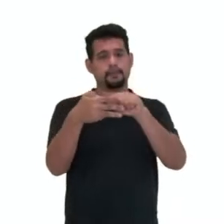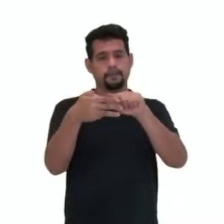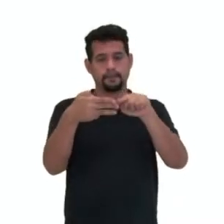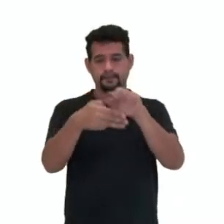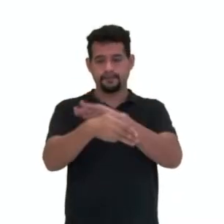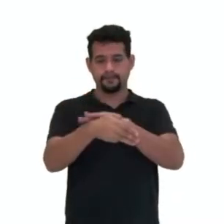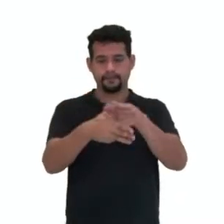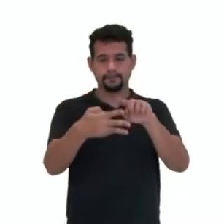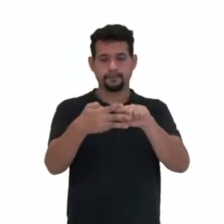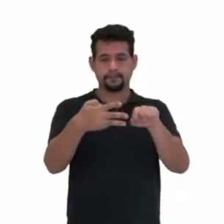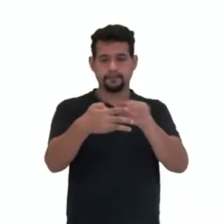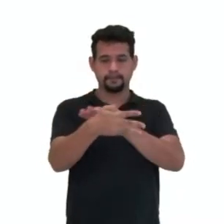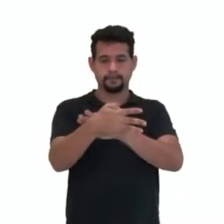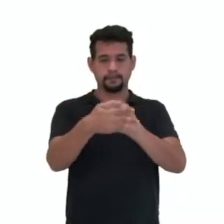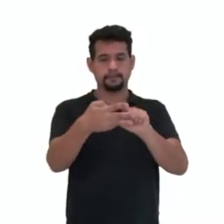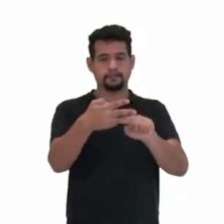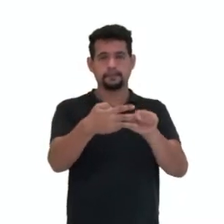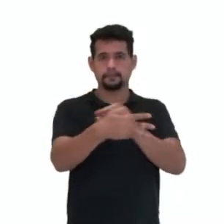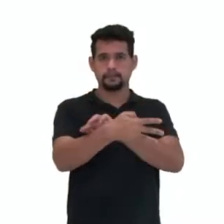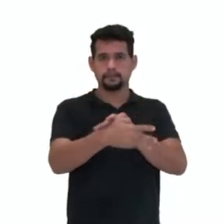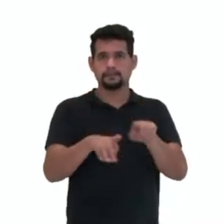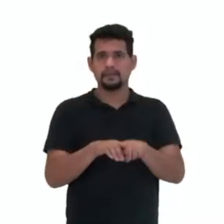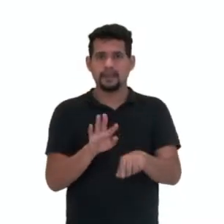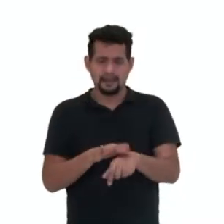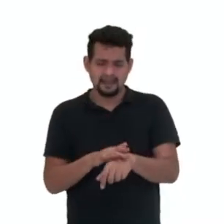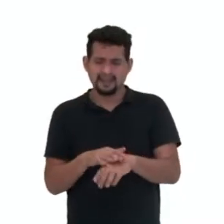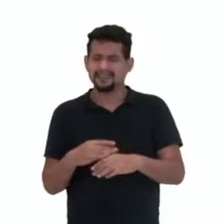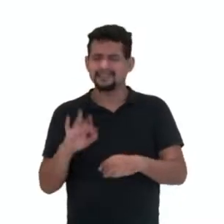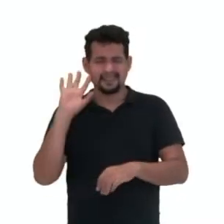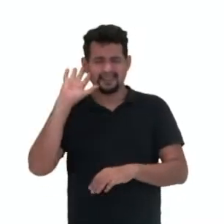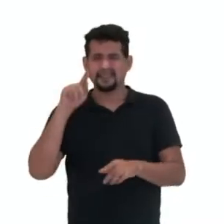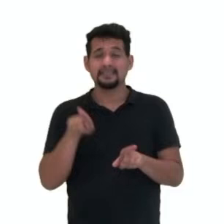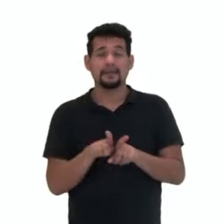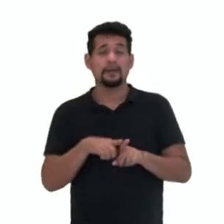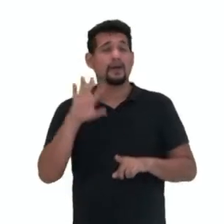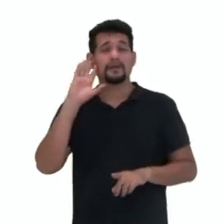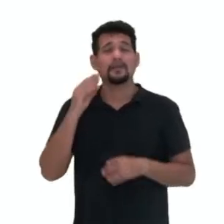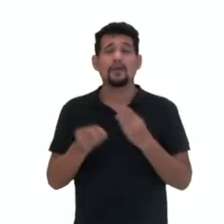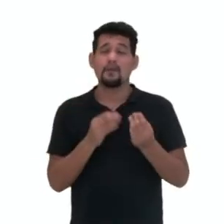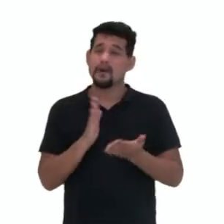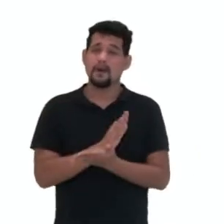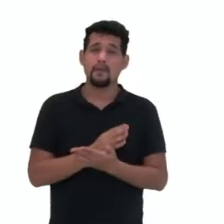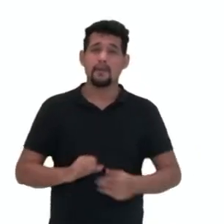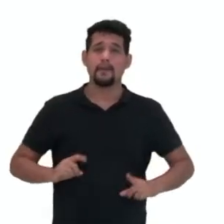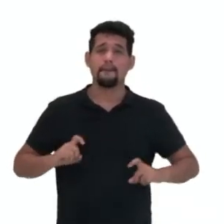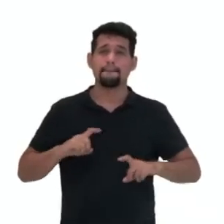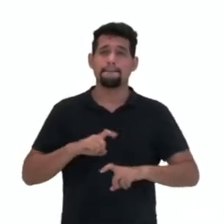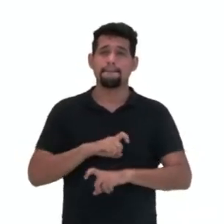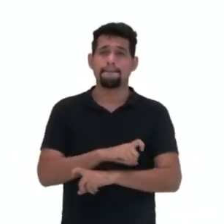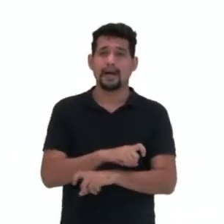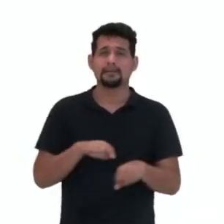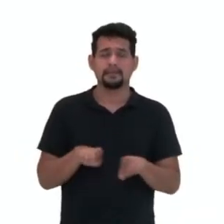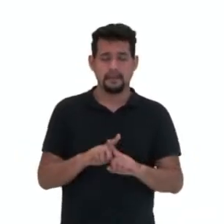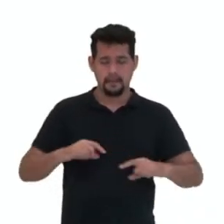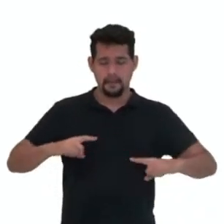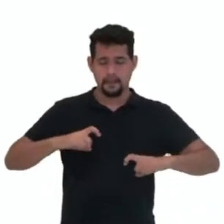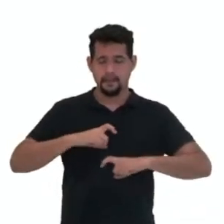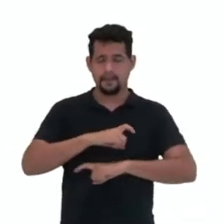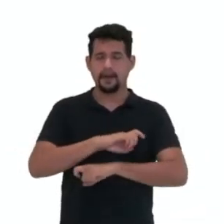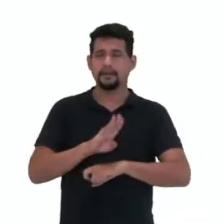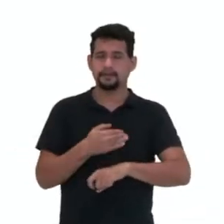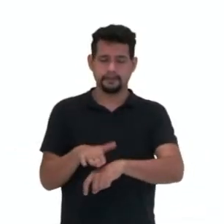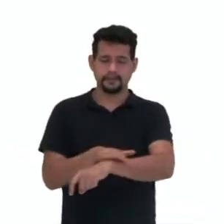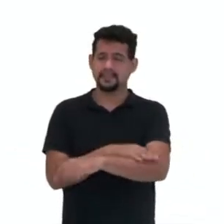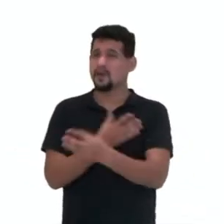infecções causadas, umas infecções na pele, então causadas por bactérias. Na nossa pele nós